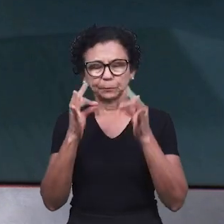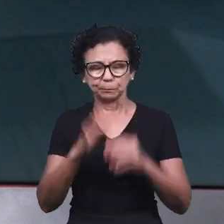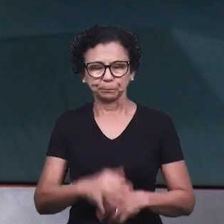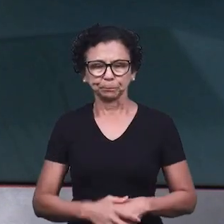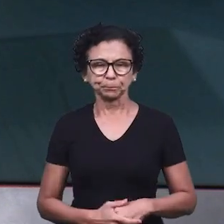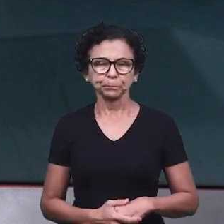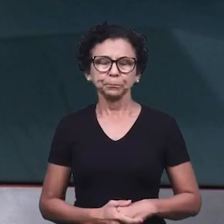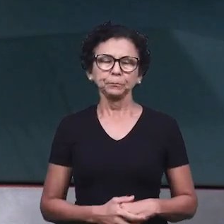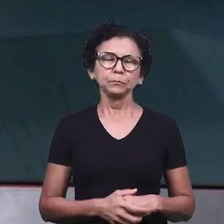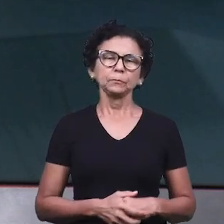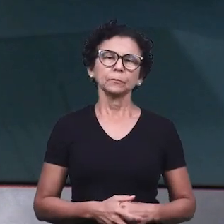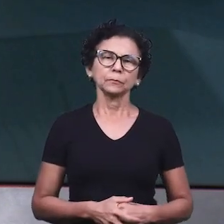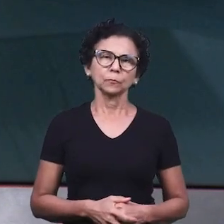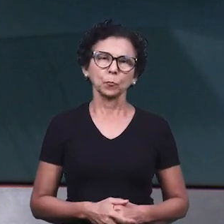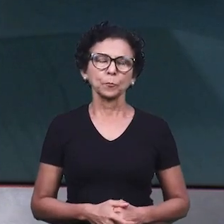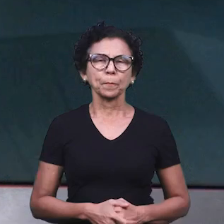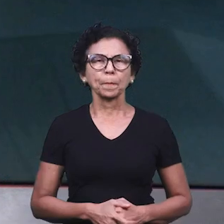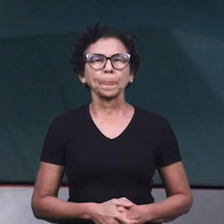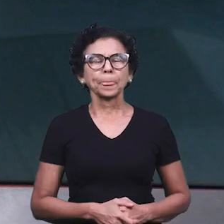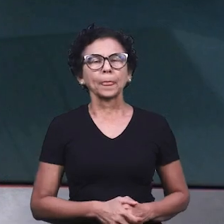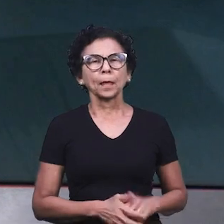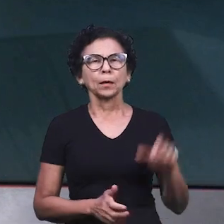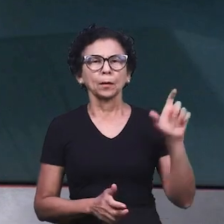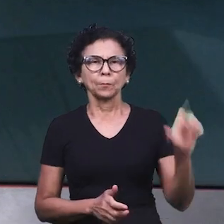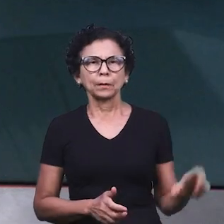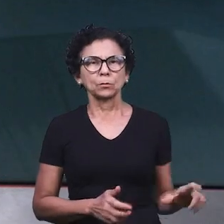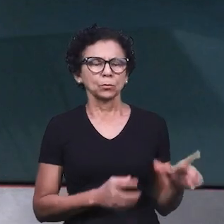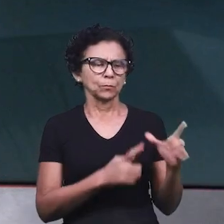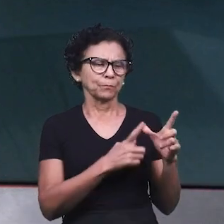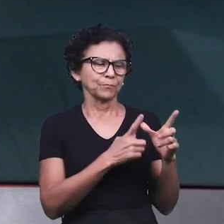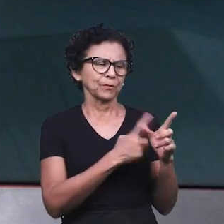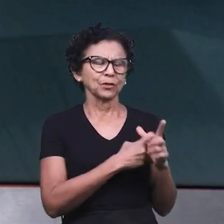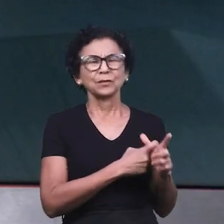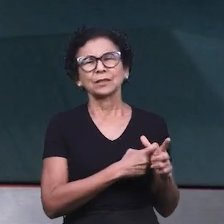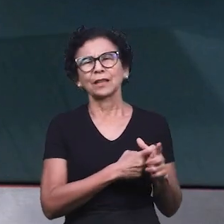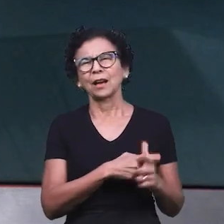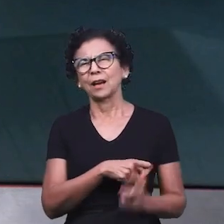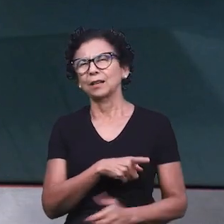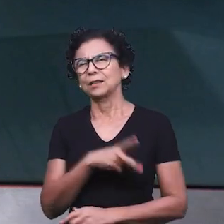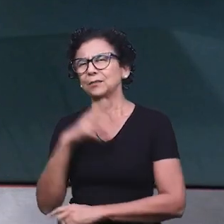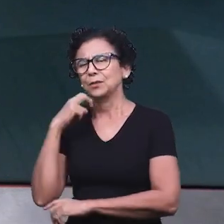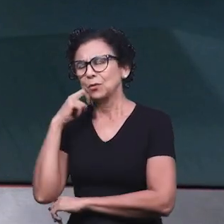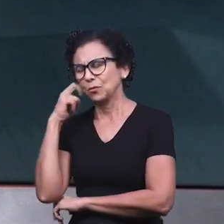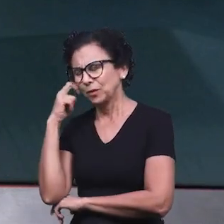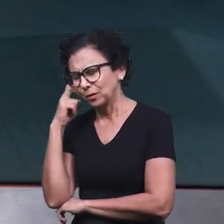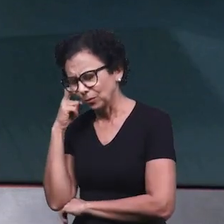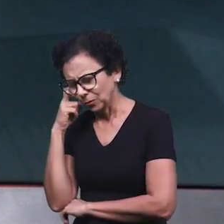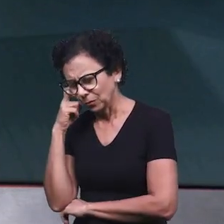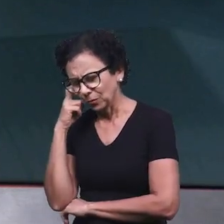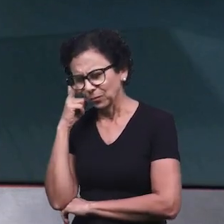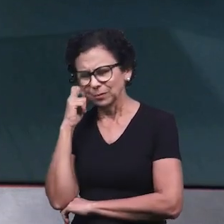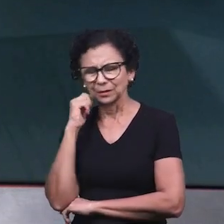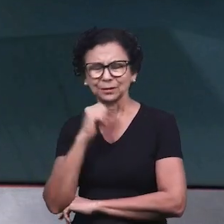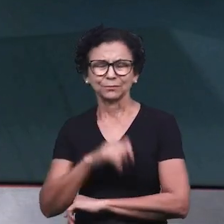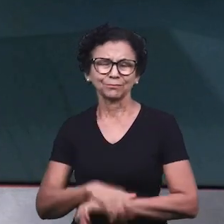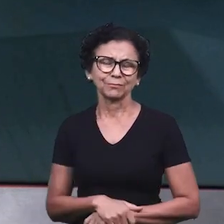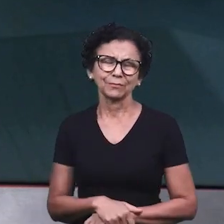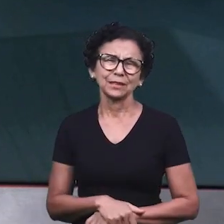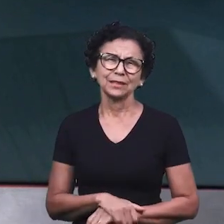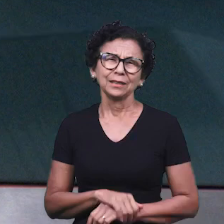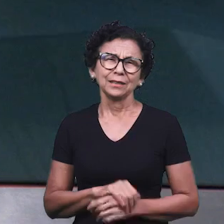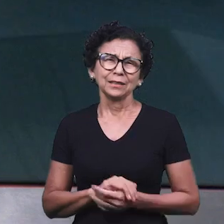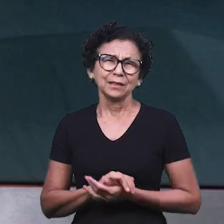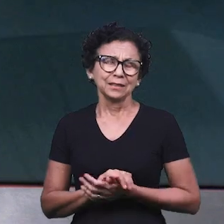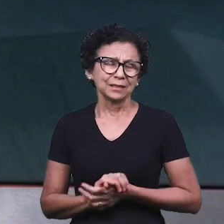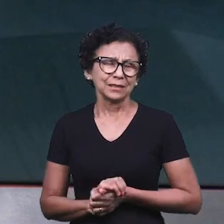Atenção, muitas vezes o devedor, humilhado, envergonhado com aquela situação,